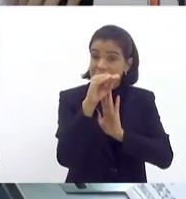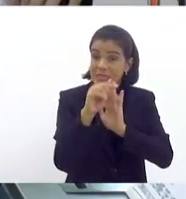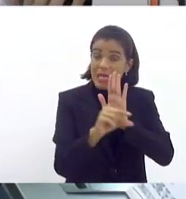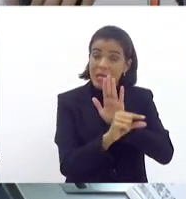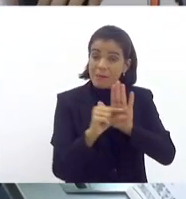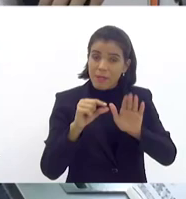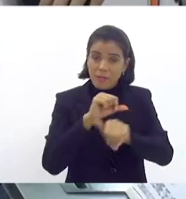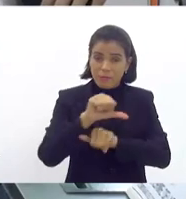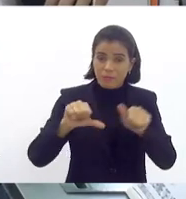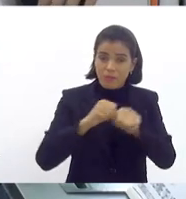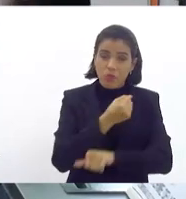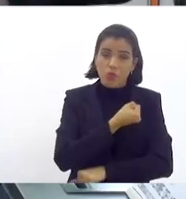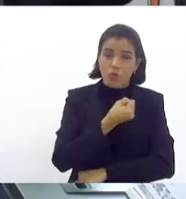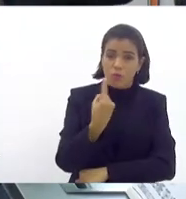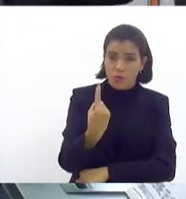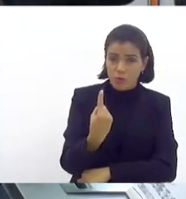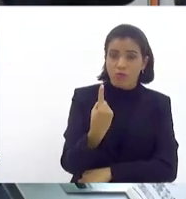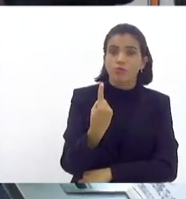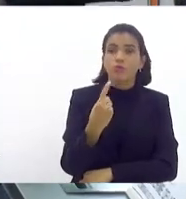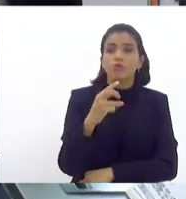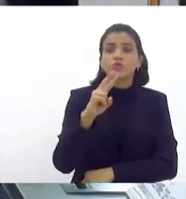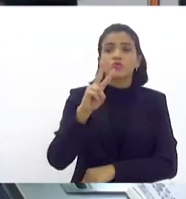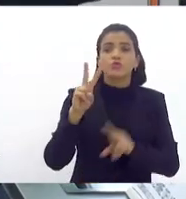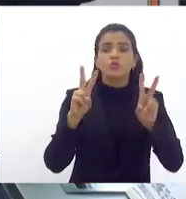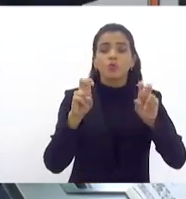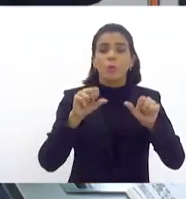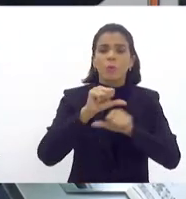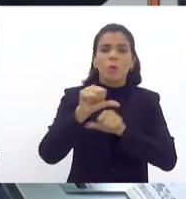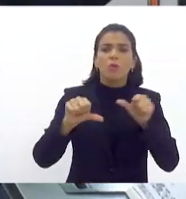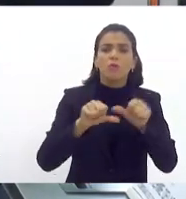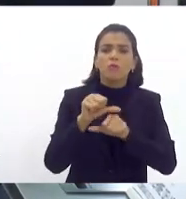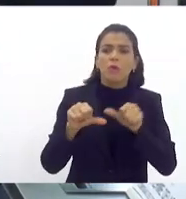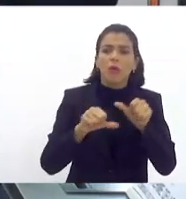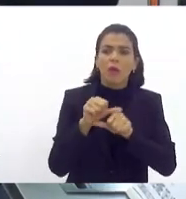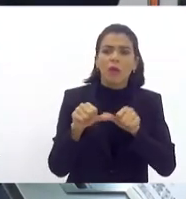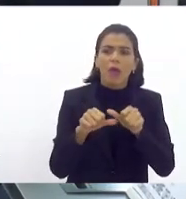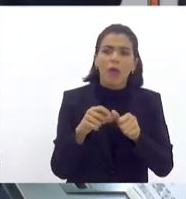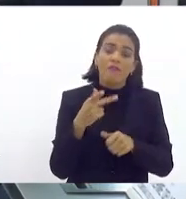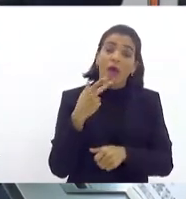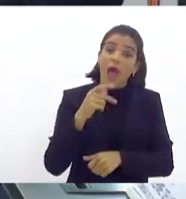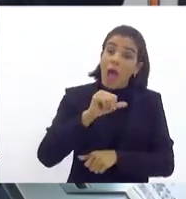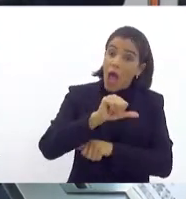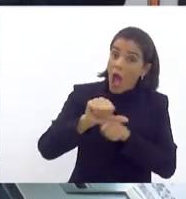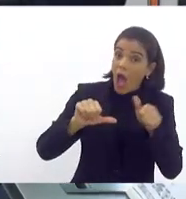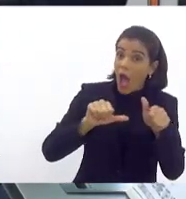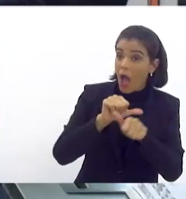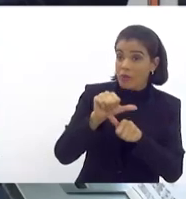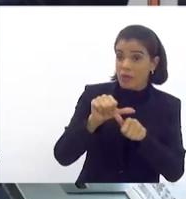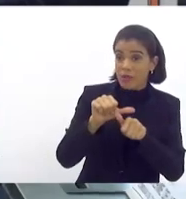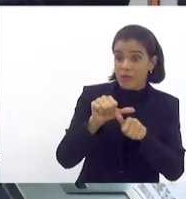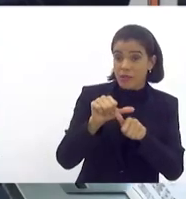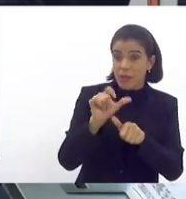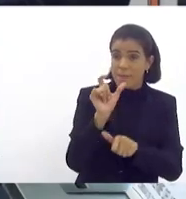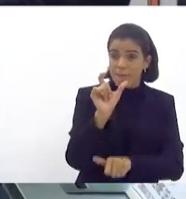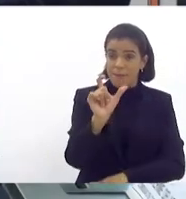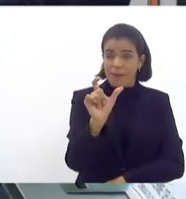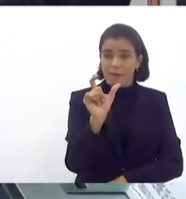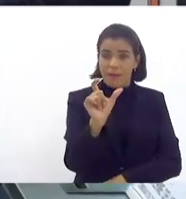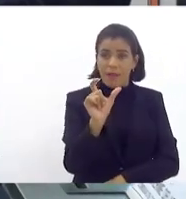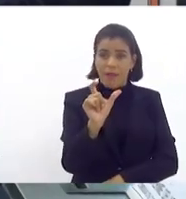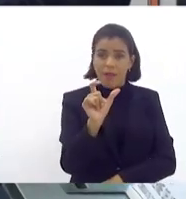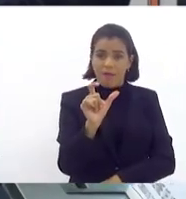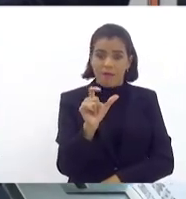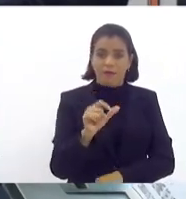na emenda modificativa número 1, fala, dispõe sobre modificar. E a gente tem botado, altera a lei e tal. Tá resolvido. Só para facilitar a leitura.